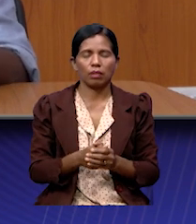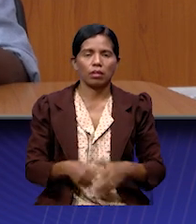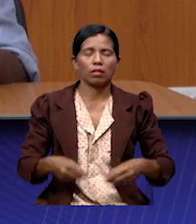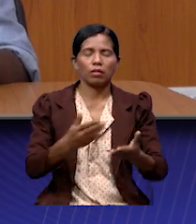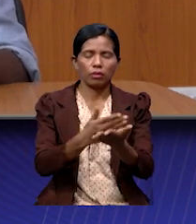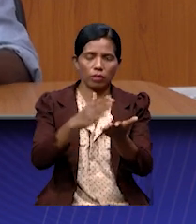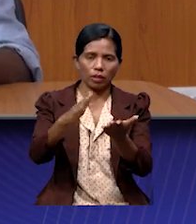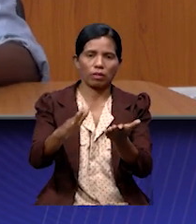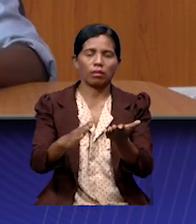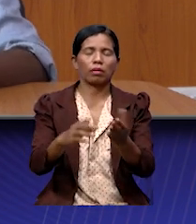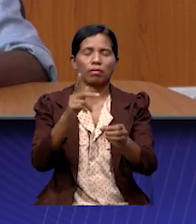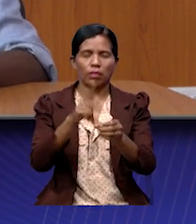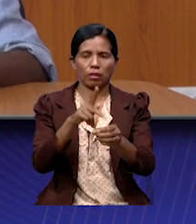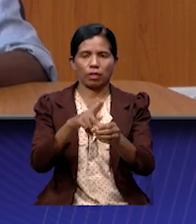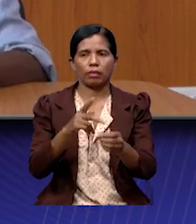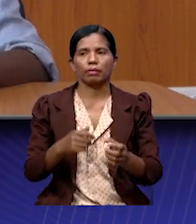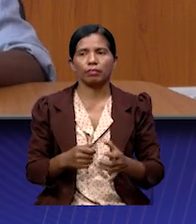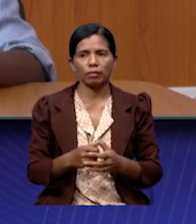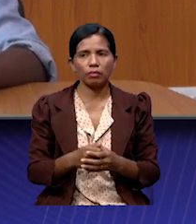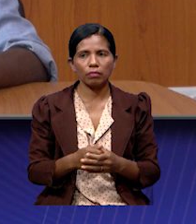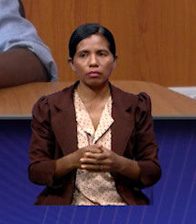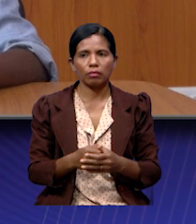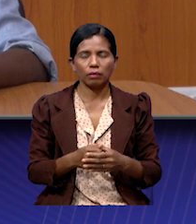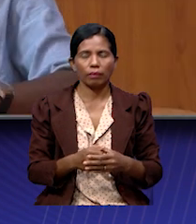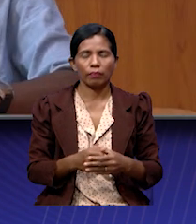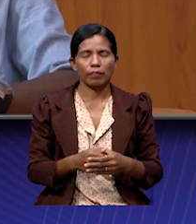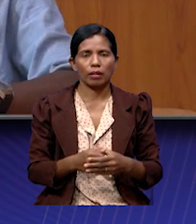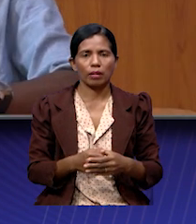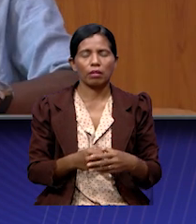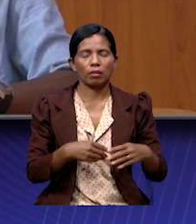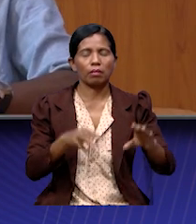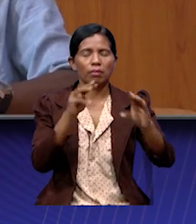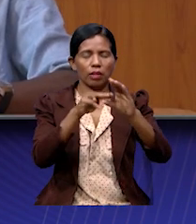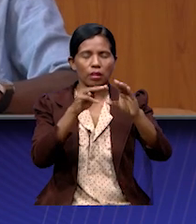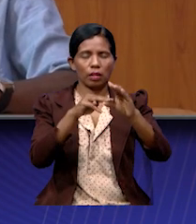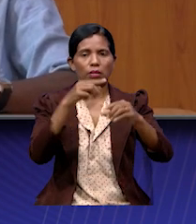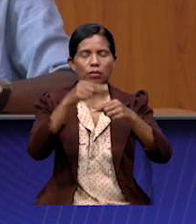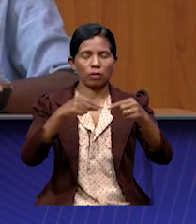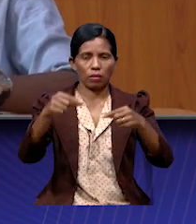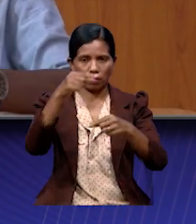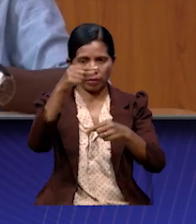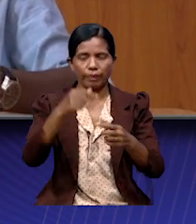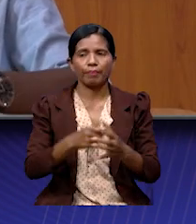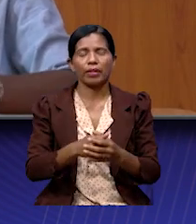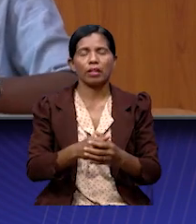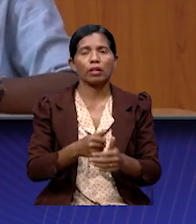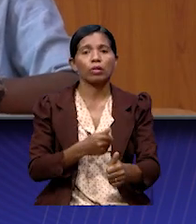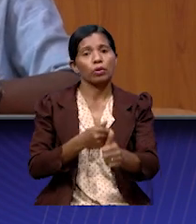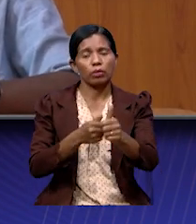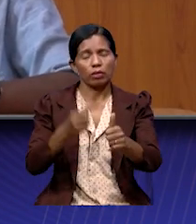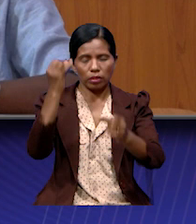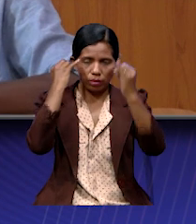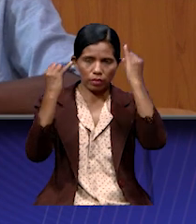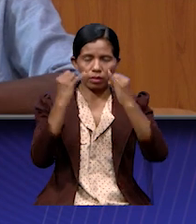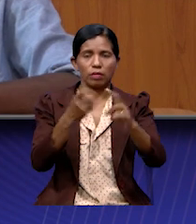nem pasar mercado global. Tuir informações kusi nasir